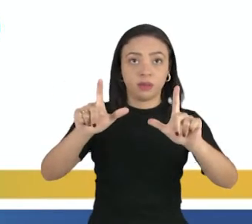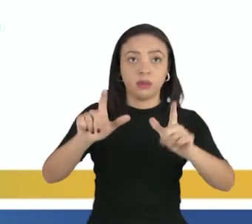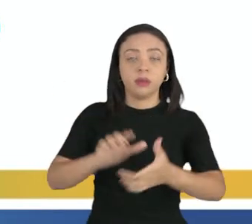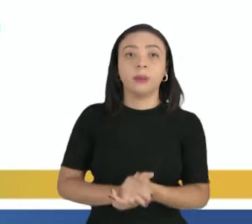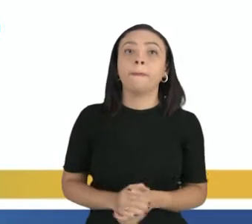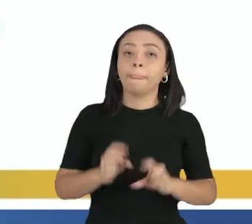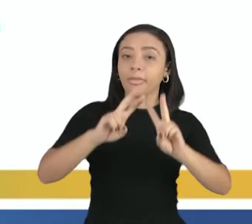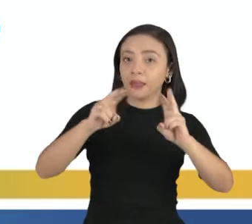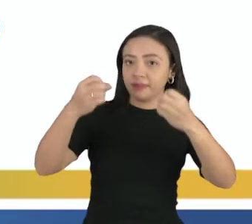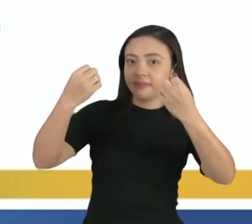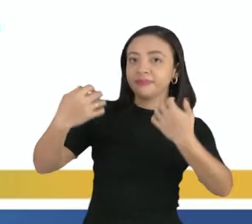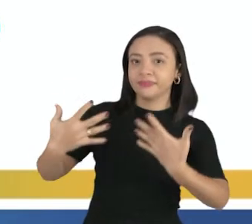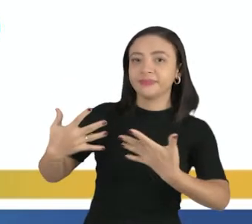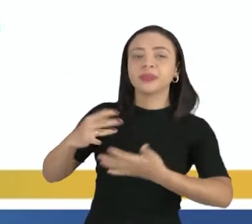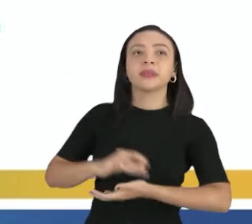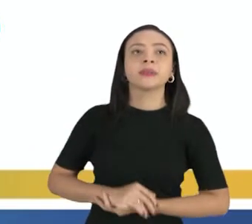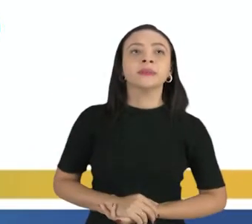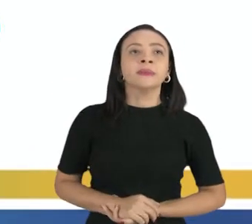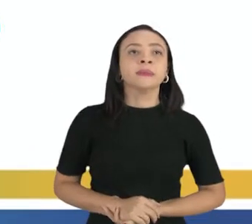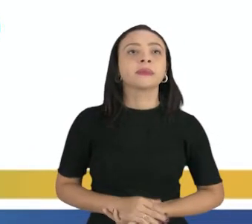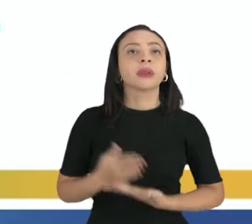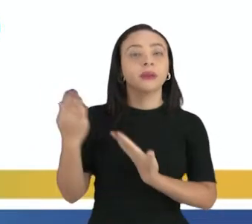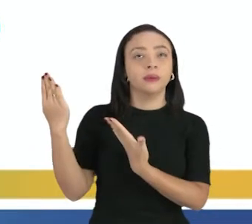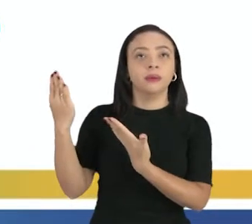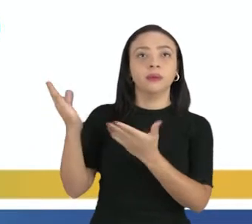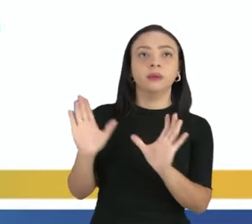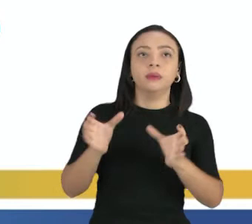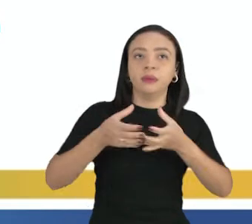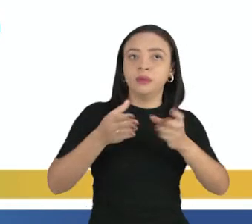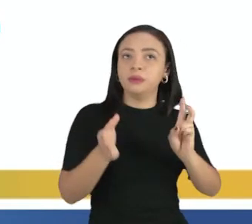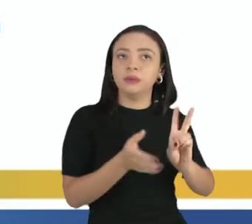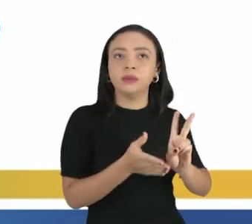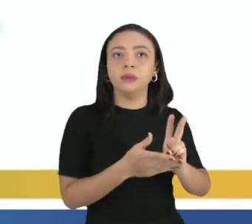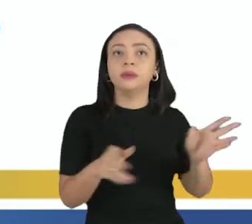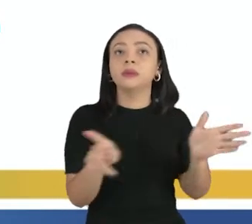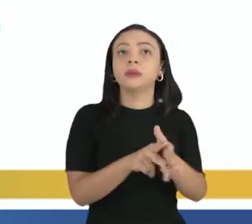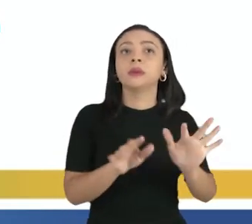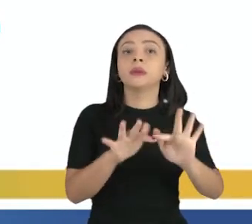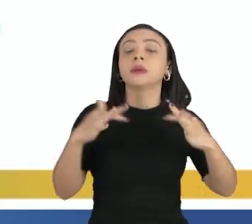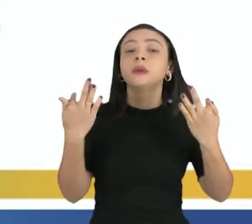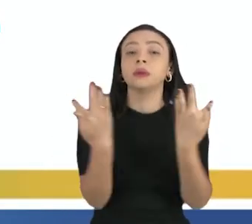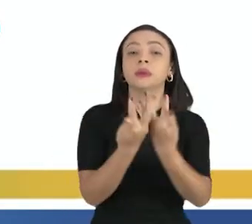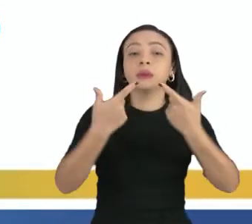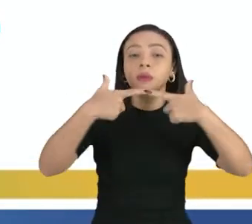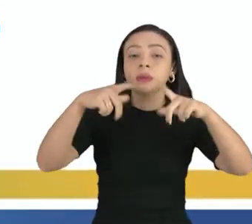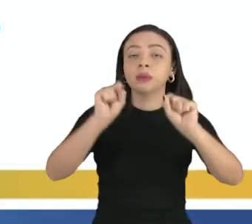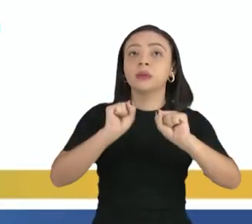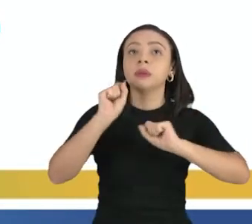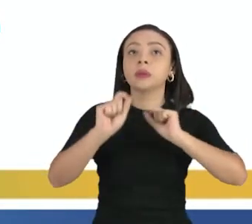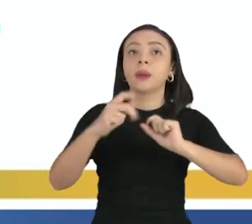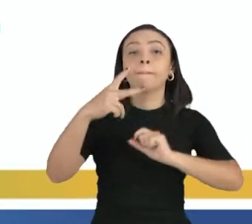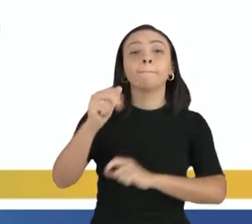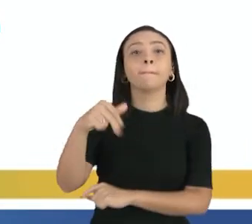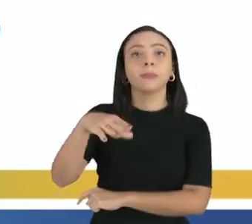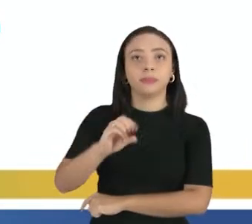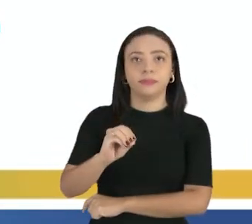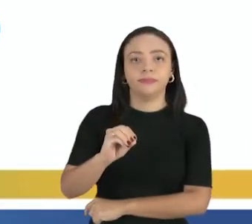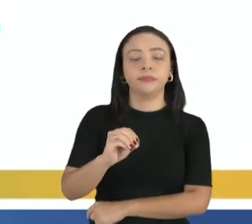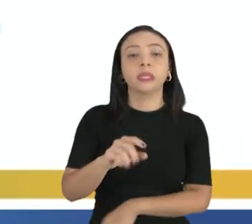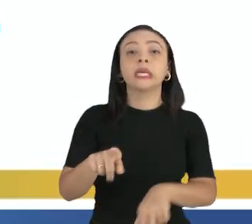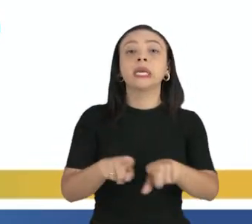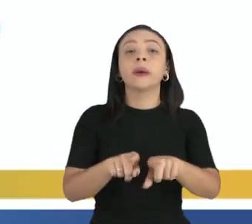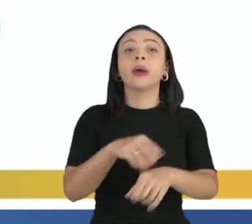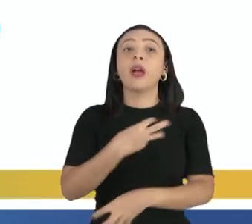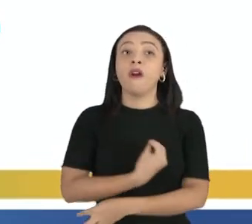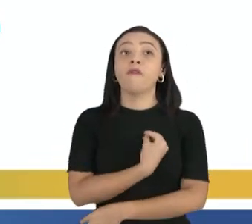sobre essa história, né? Os Kaxinawás, gente, eles pertencem à família linguística Pano e eles